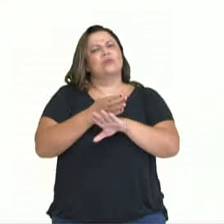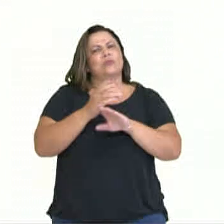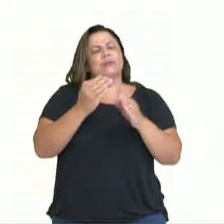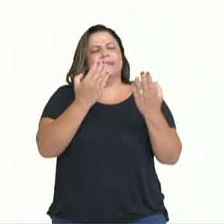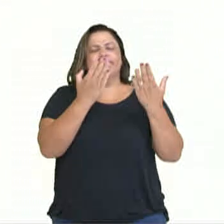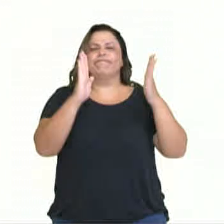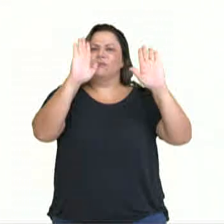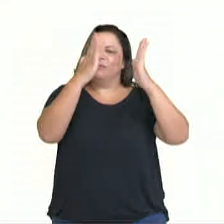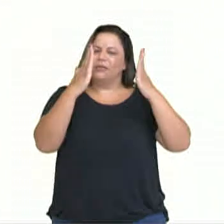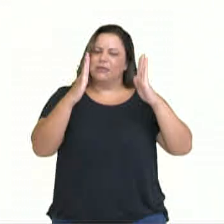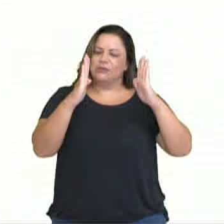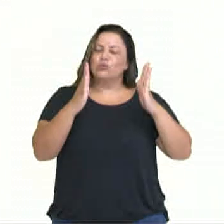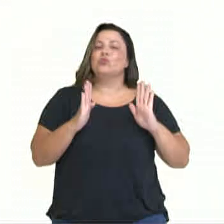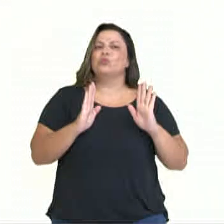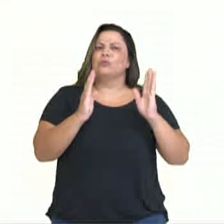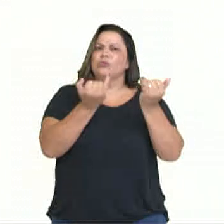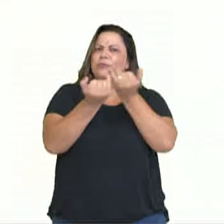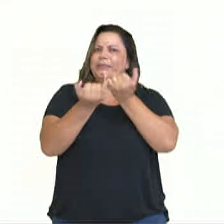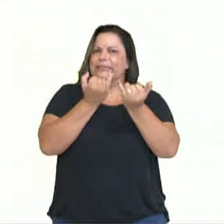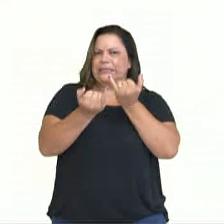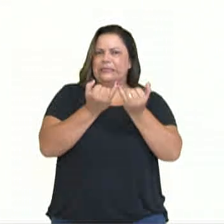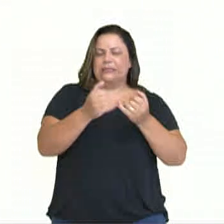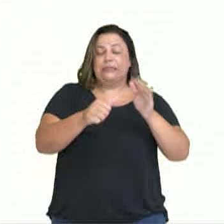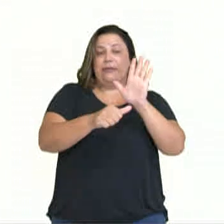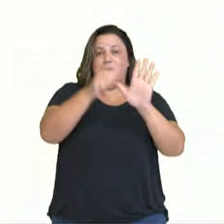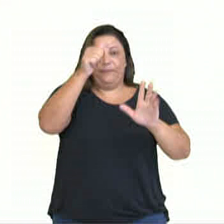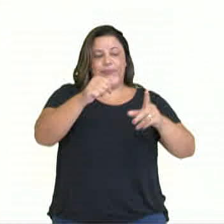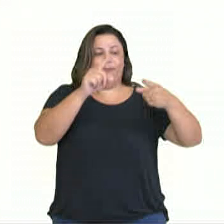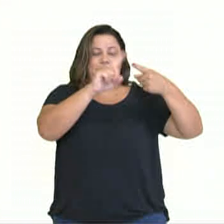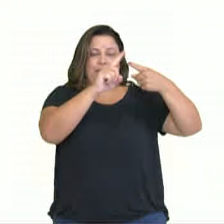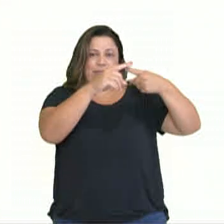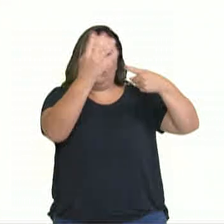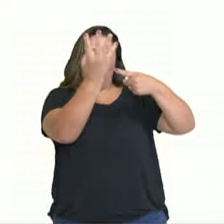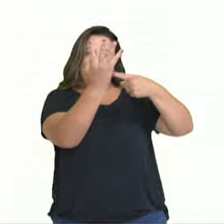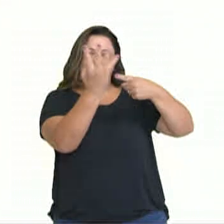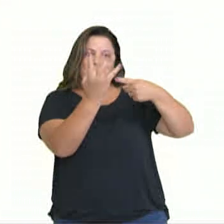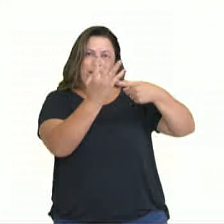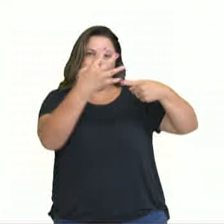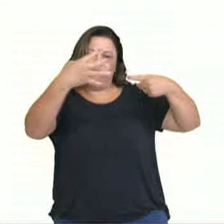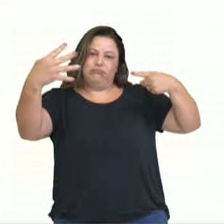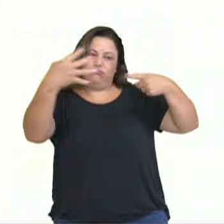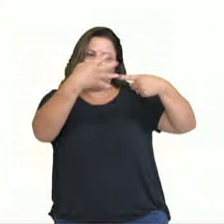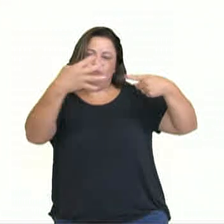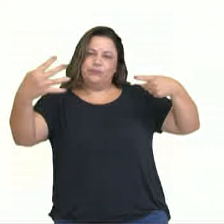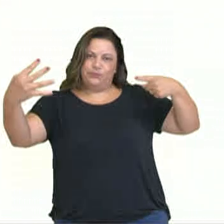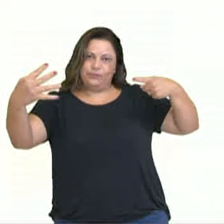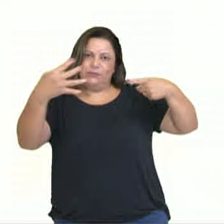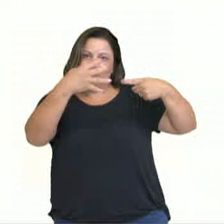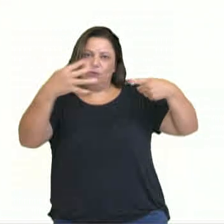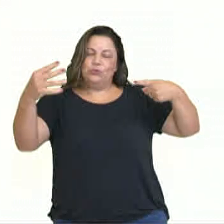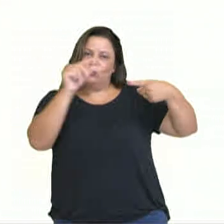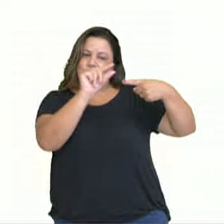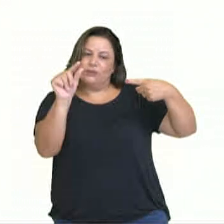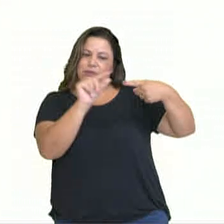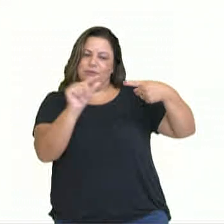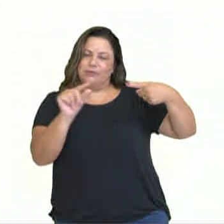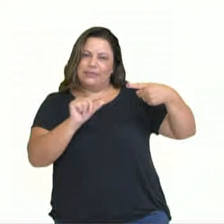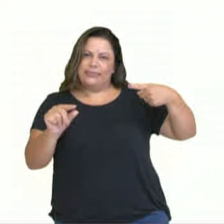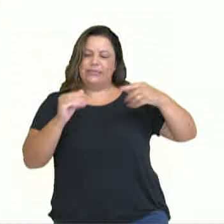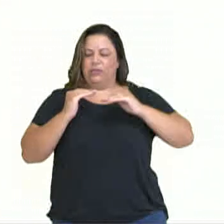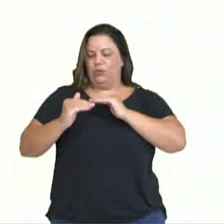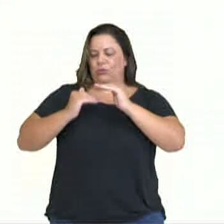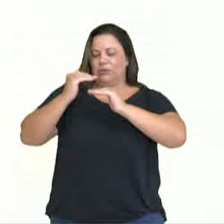texto começa com uma introdução, né, que é o primeiro quarteto, que apresenta o tema, seguida de um